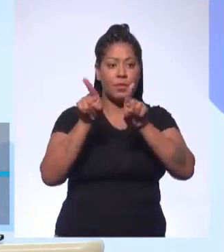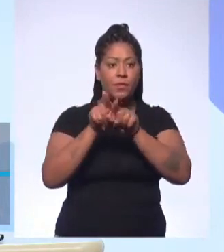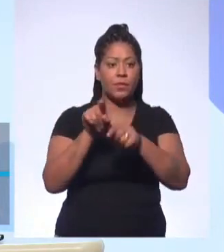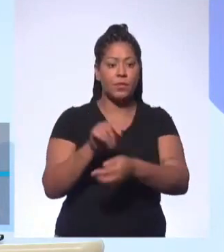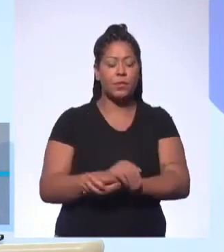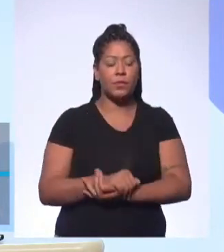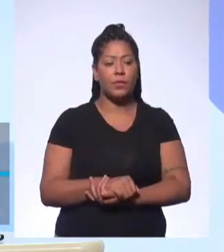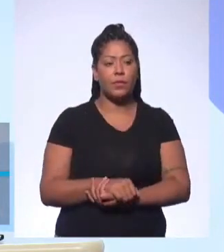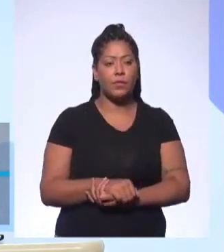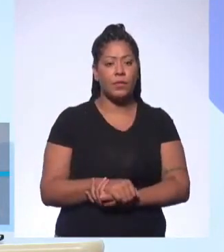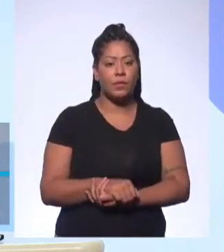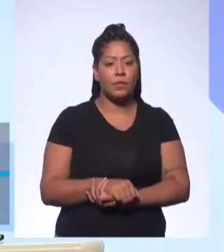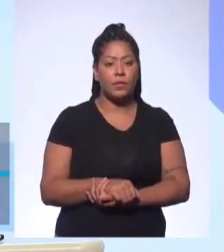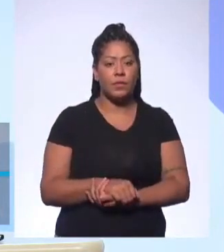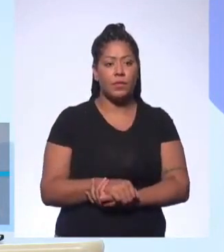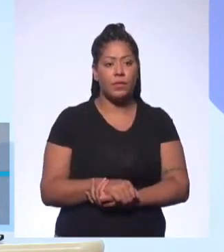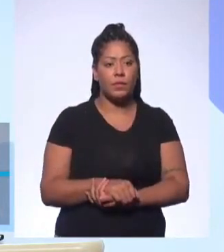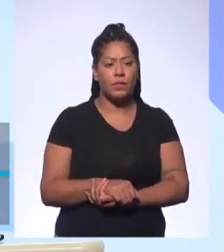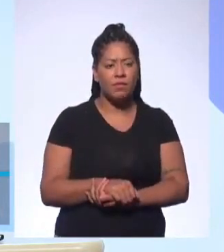Também